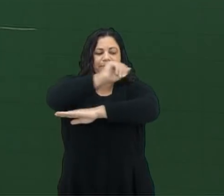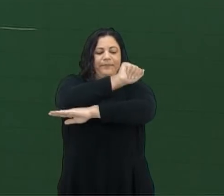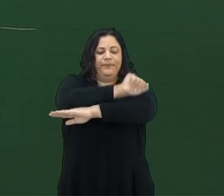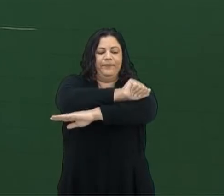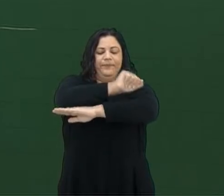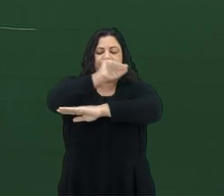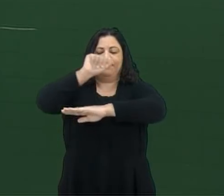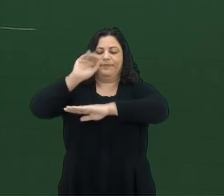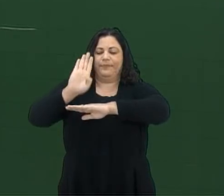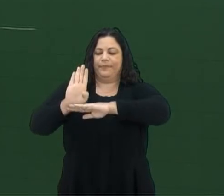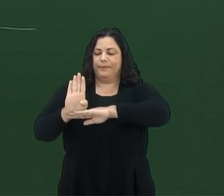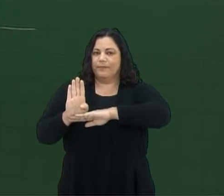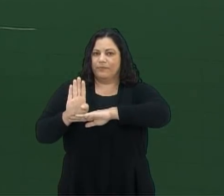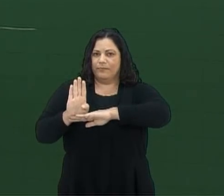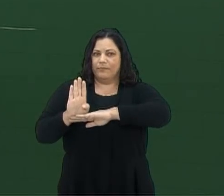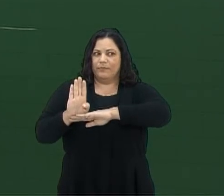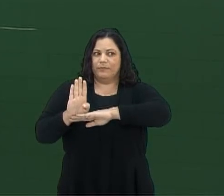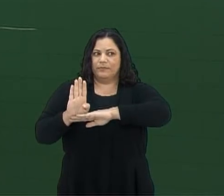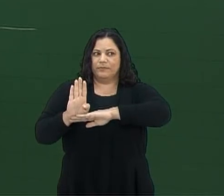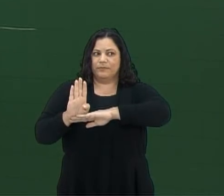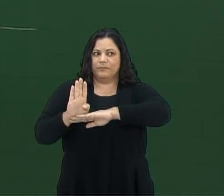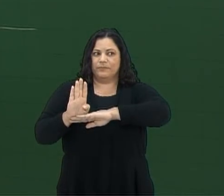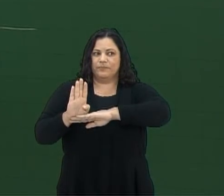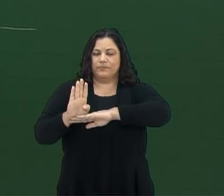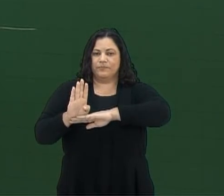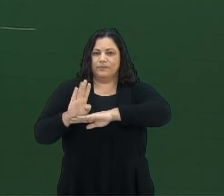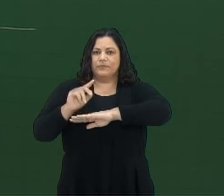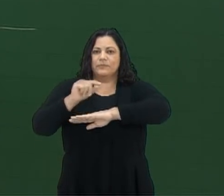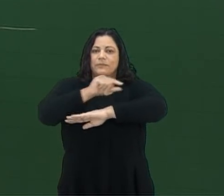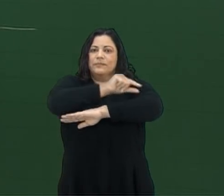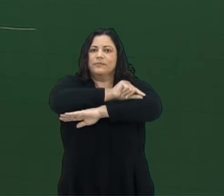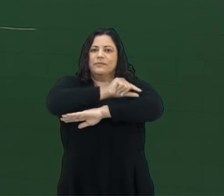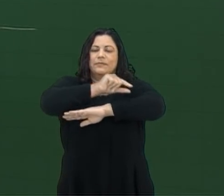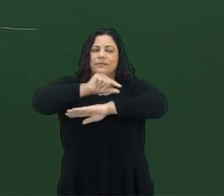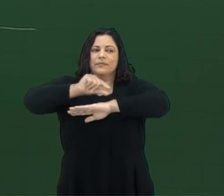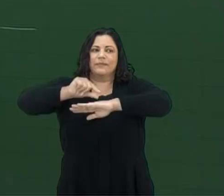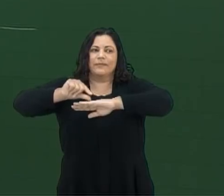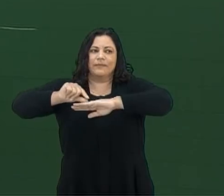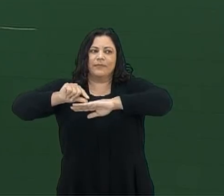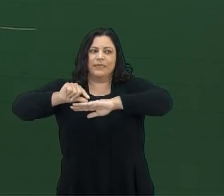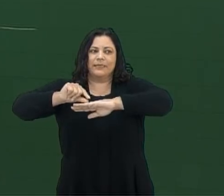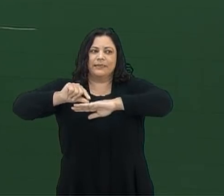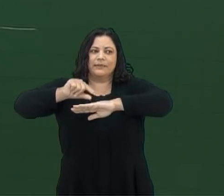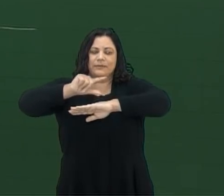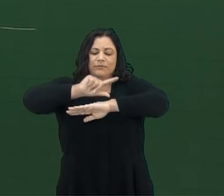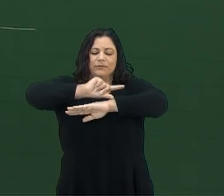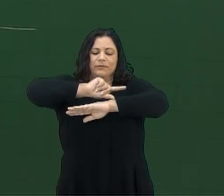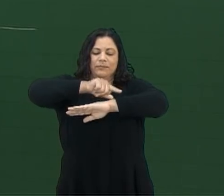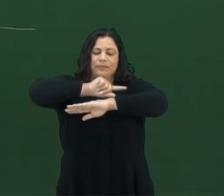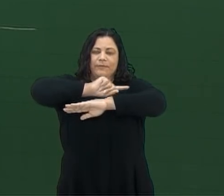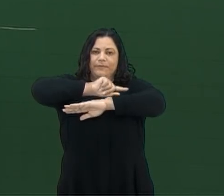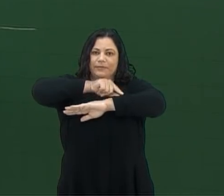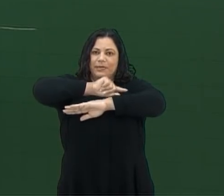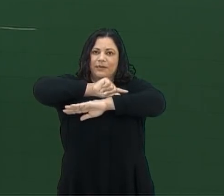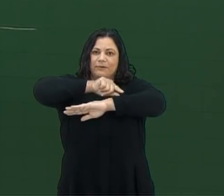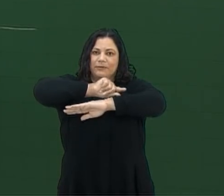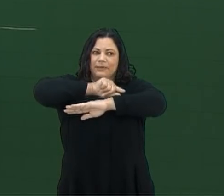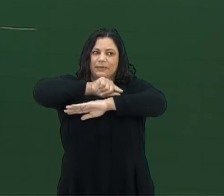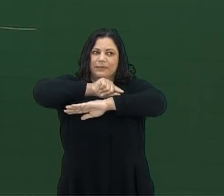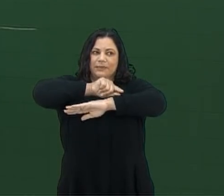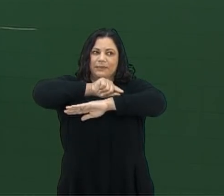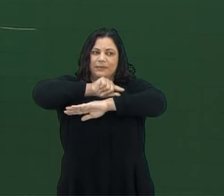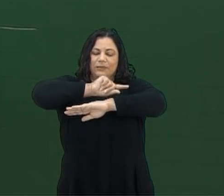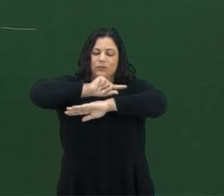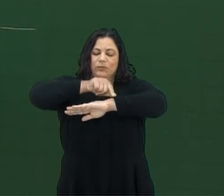aqui no compasso, qualquer abertura. Você vai fazer marcar um arco aqui e o outro